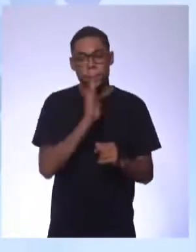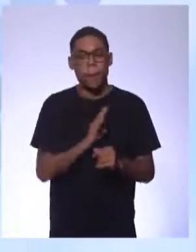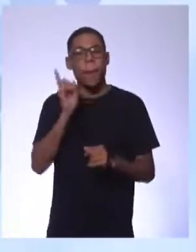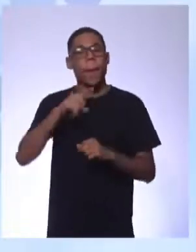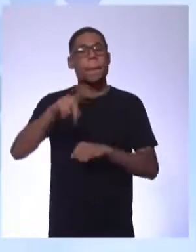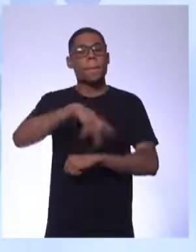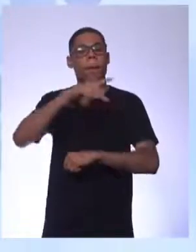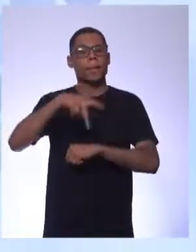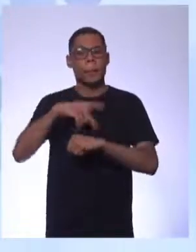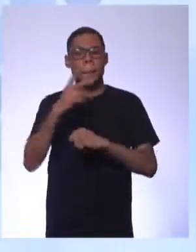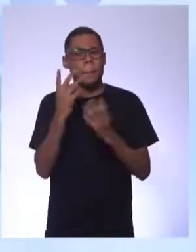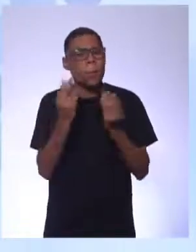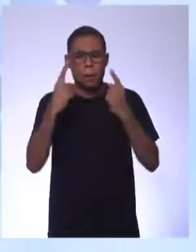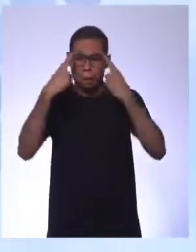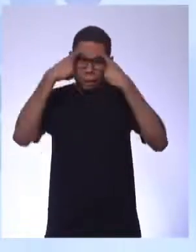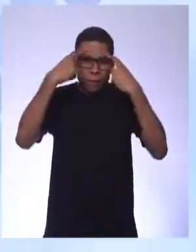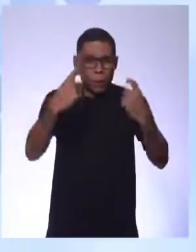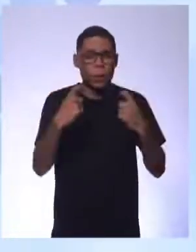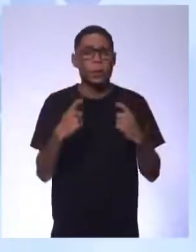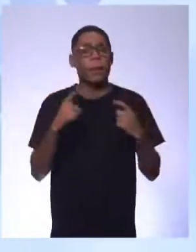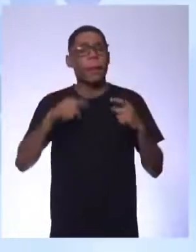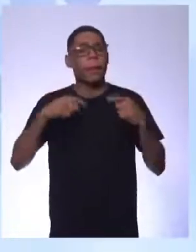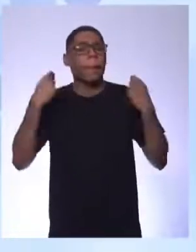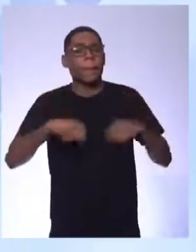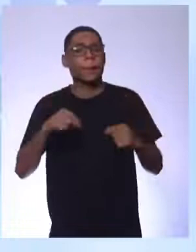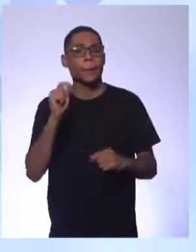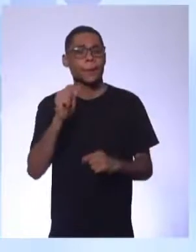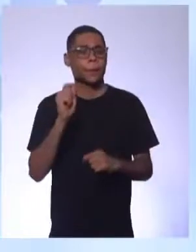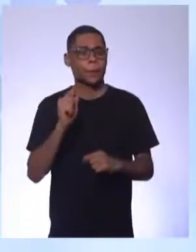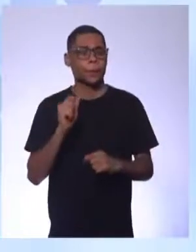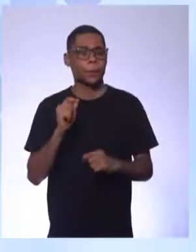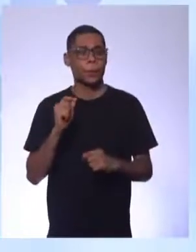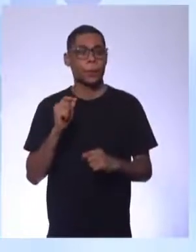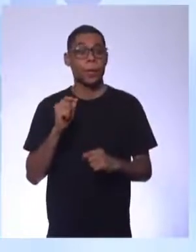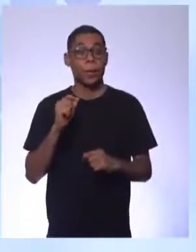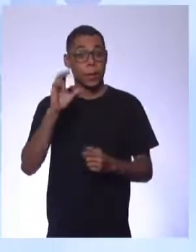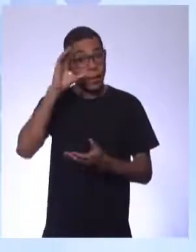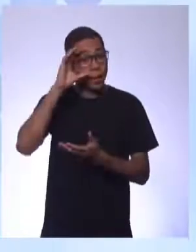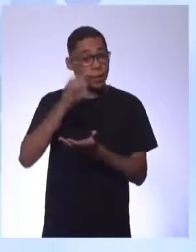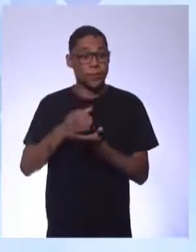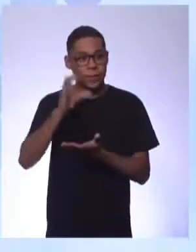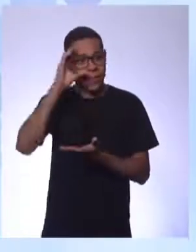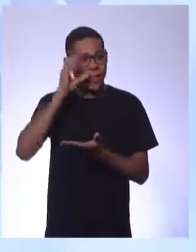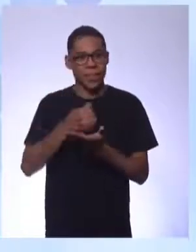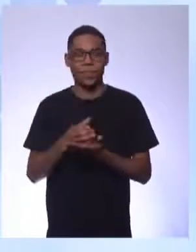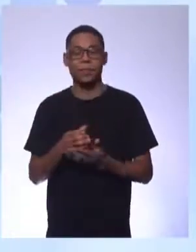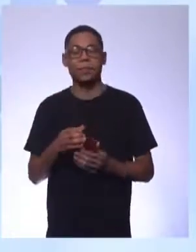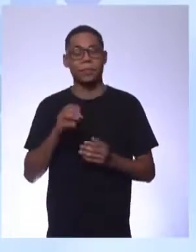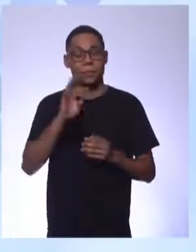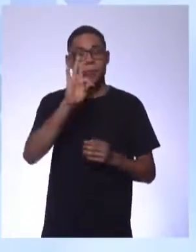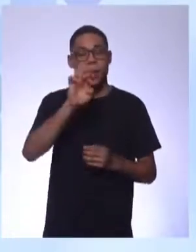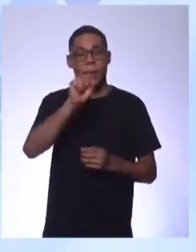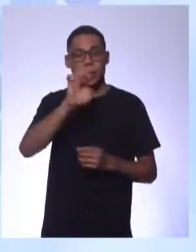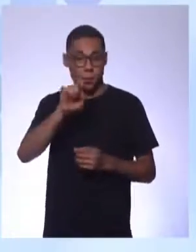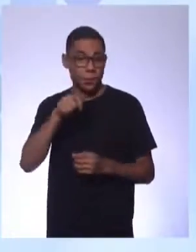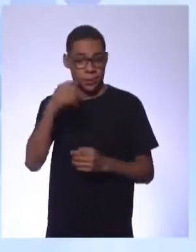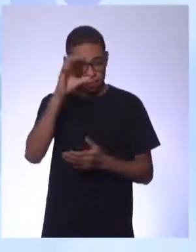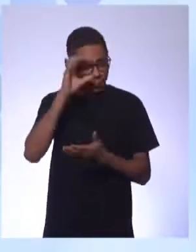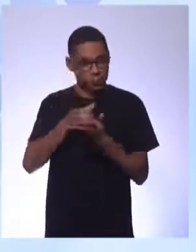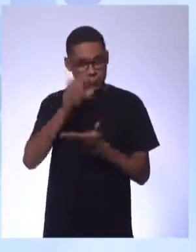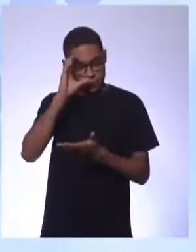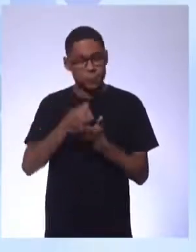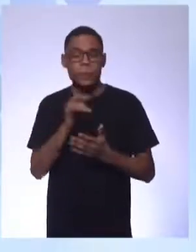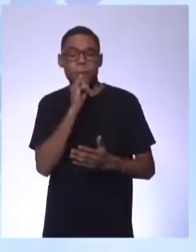com muita violência, é preciso que se combata isto. E na proposta de intervenção você coloca, é